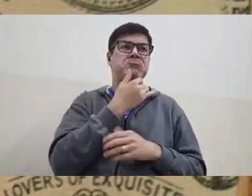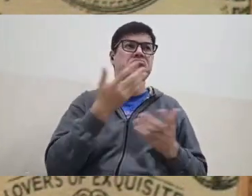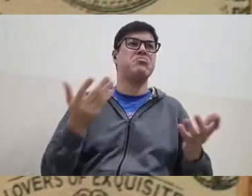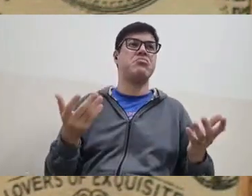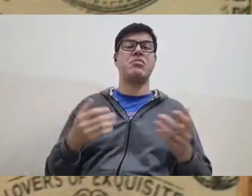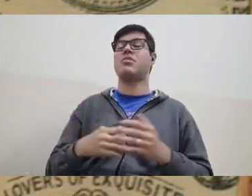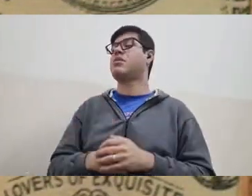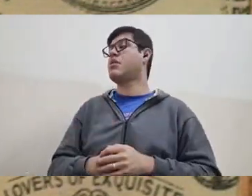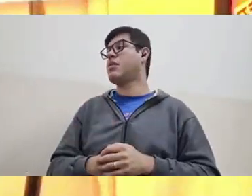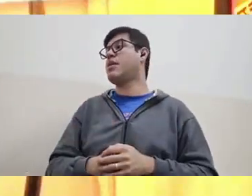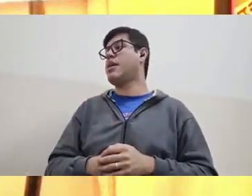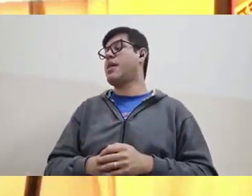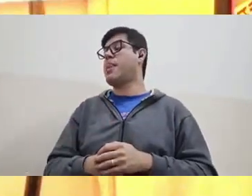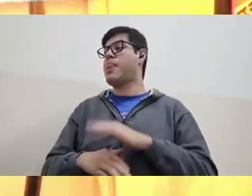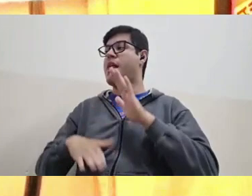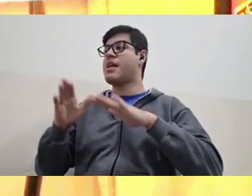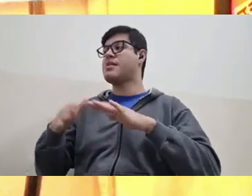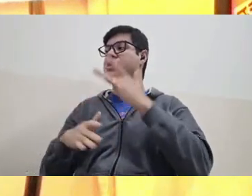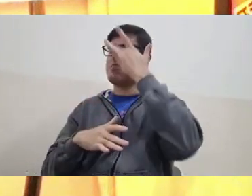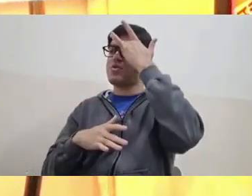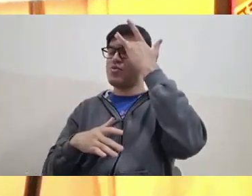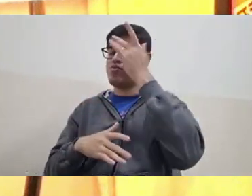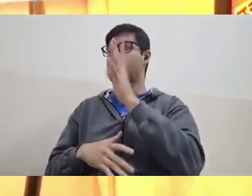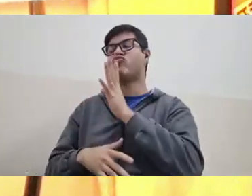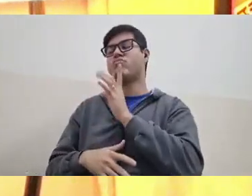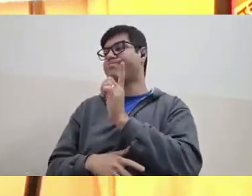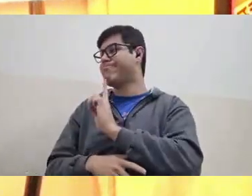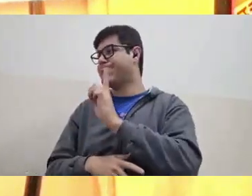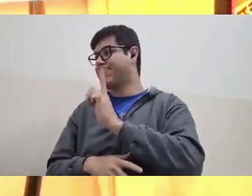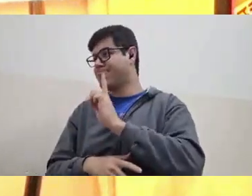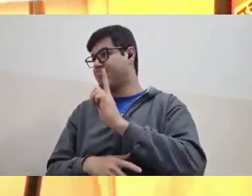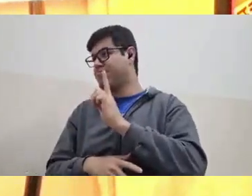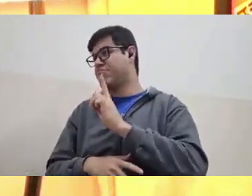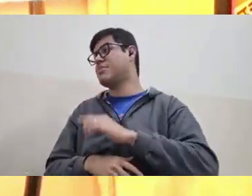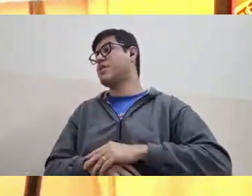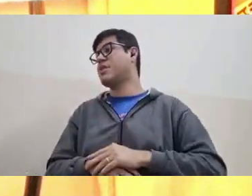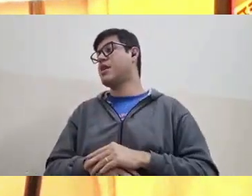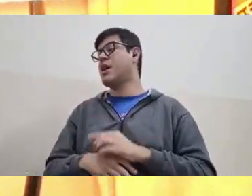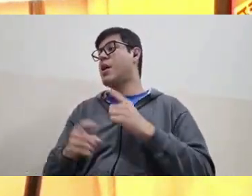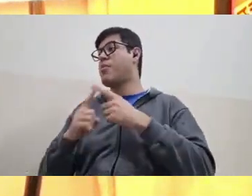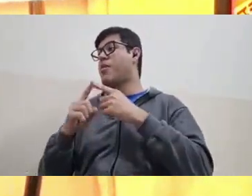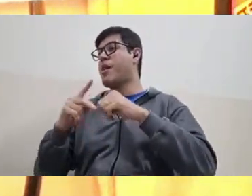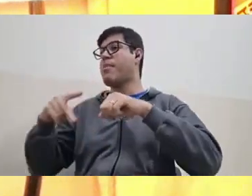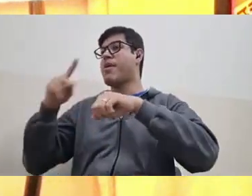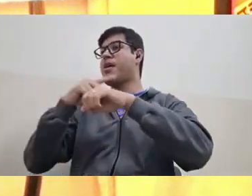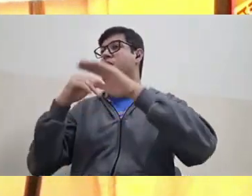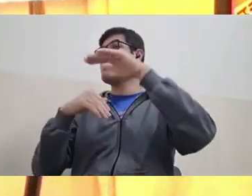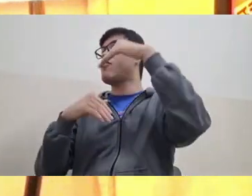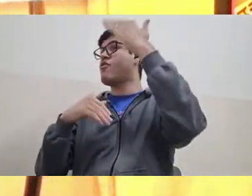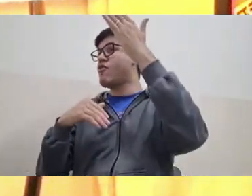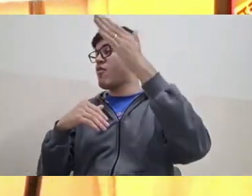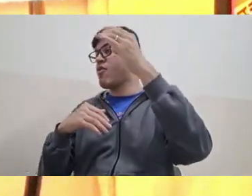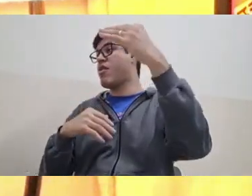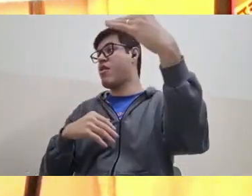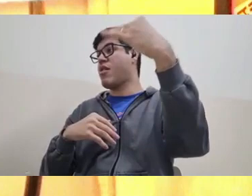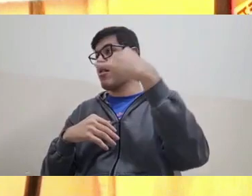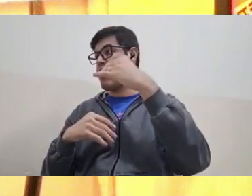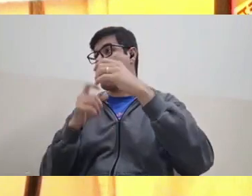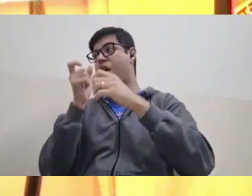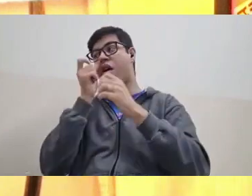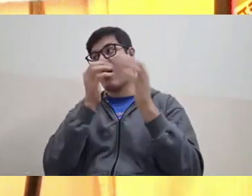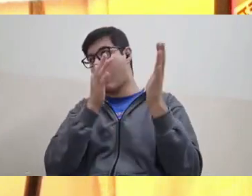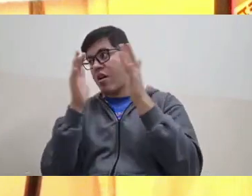pessoal ele tem gente que veio de fora não conhece quer eda tem muita gente vai tá vendo a gente fora do país da terra ainda